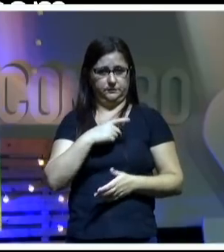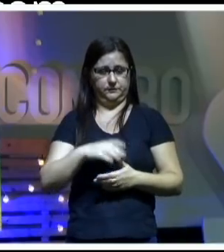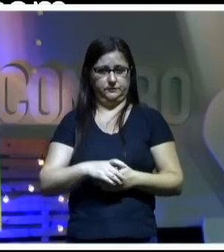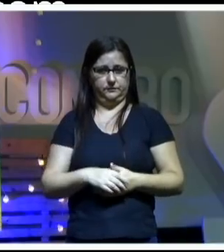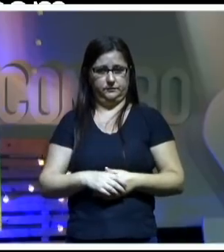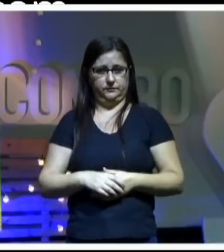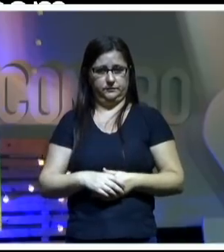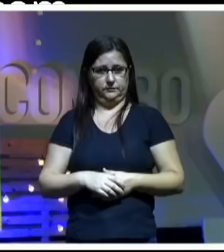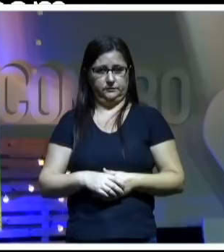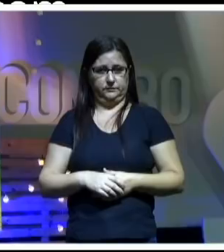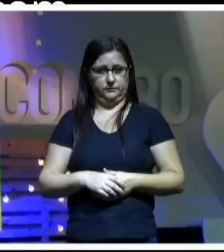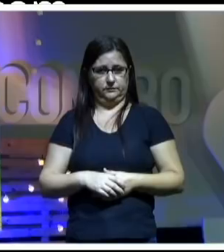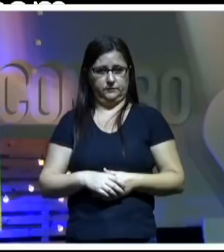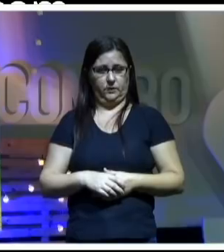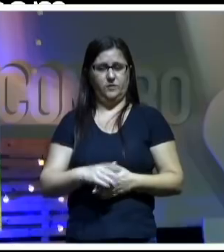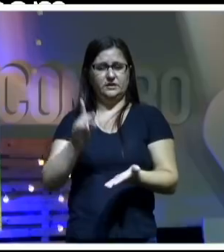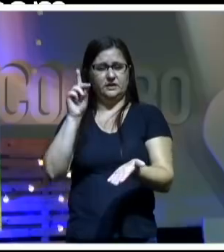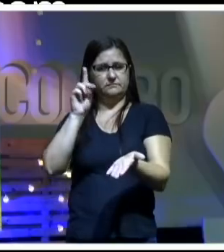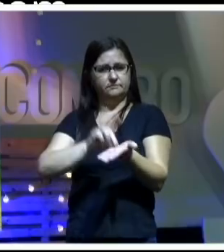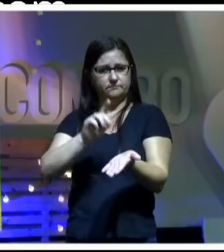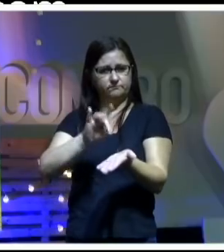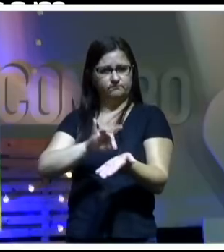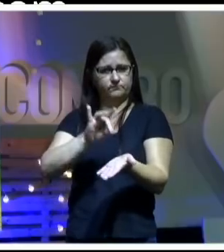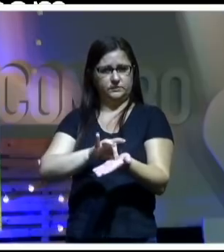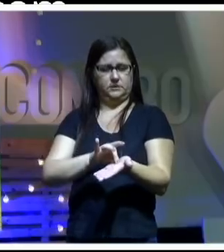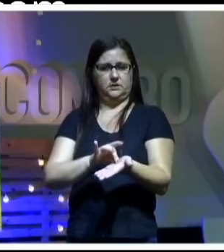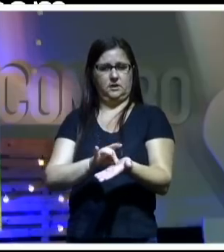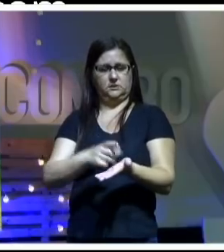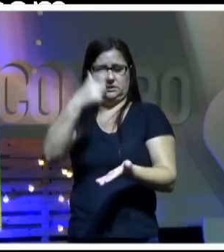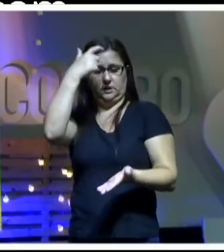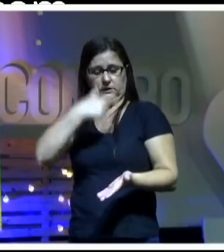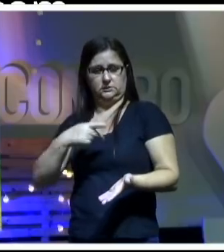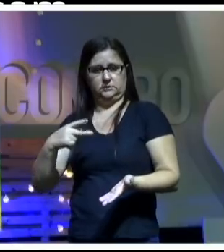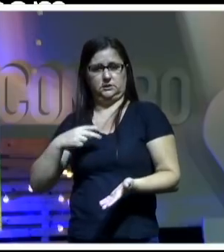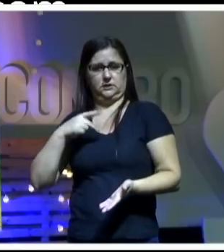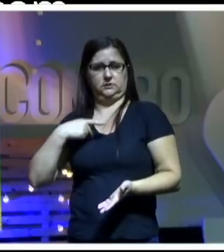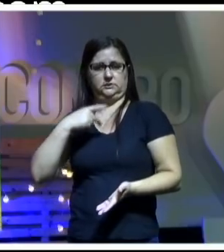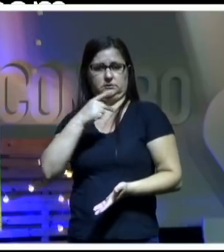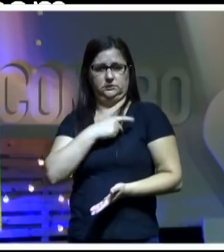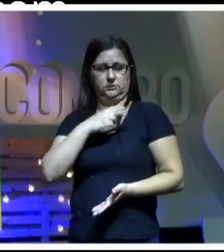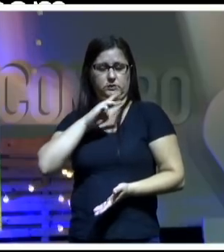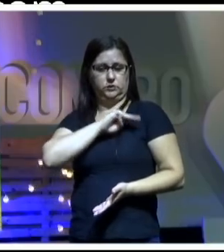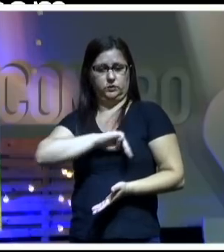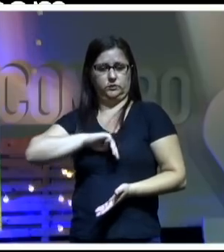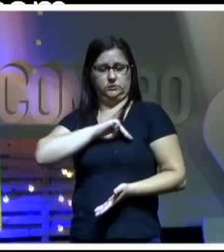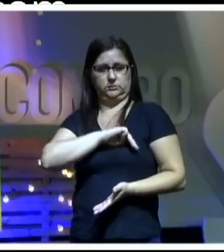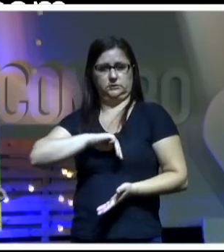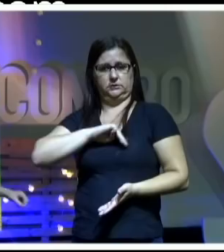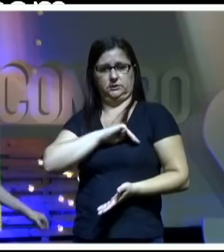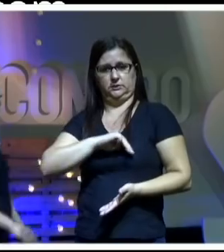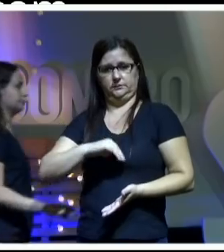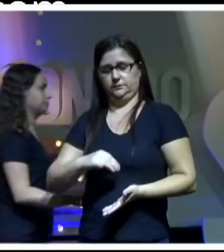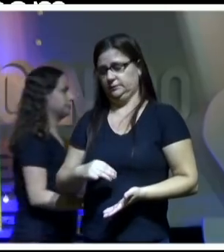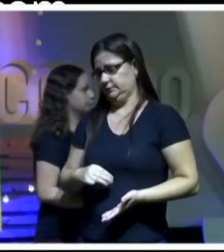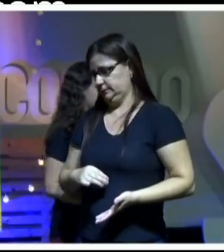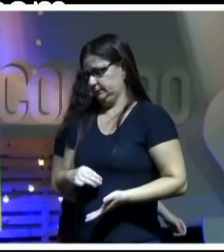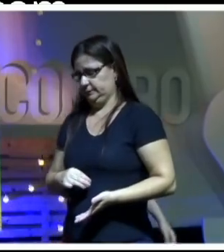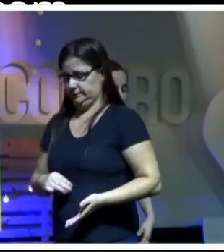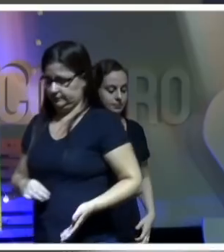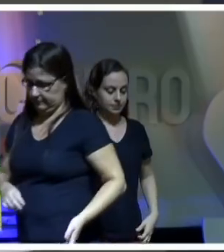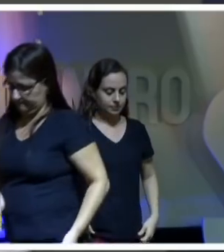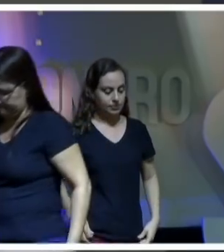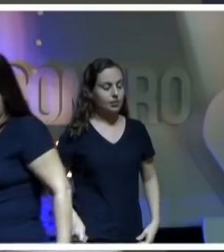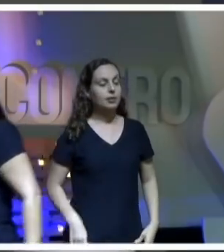os que era definitivo na sua identidade ministerial ao invés daquilo que o desde o chamou de cultura teológica